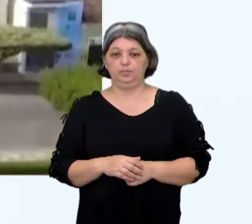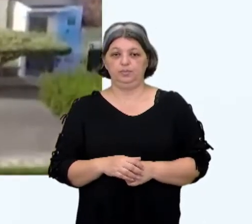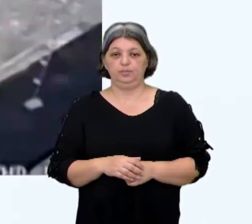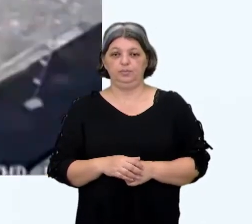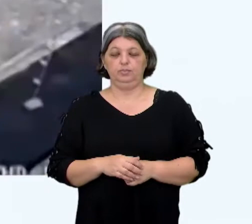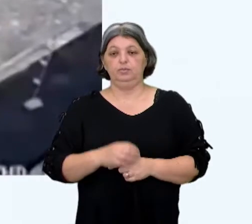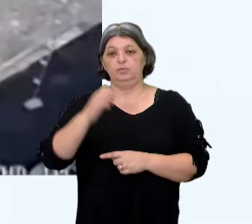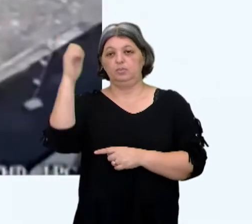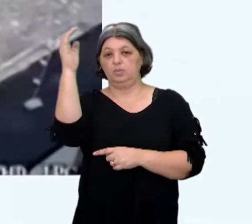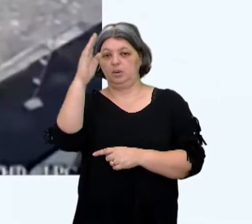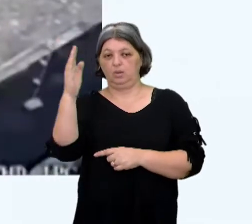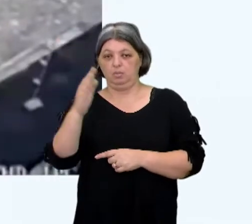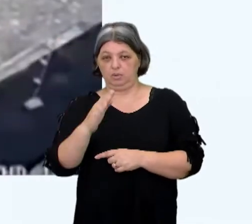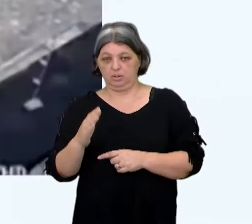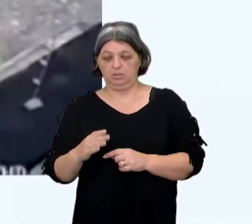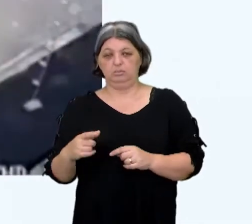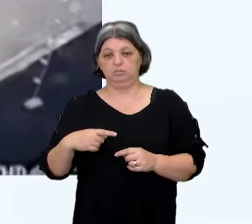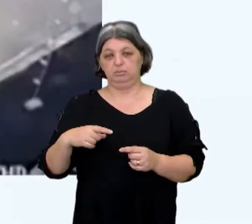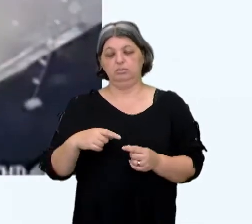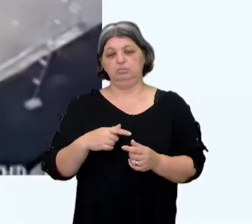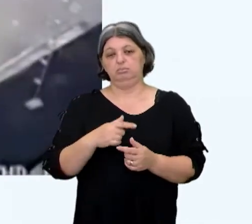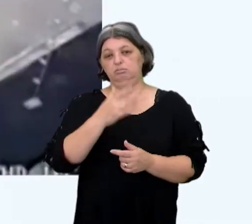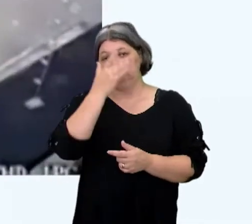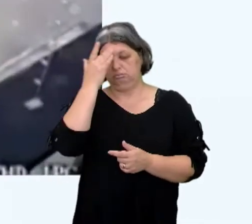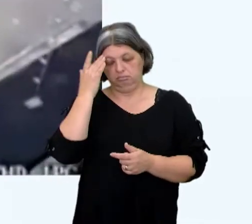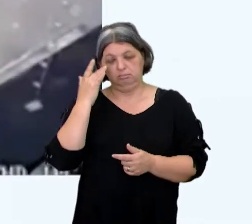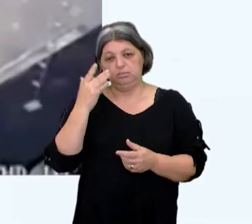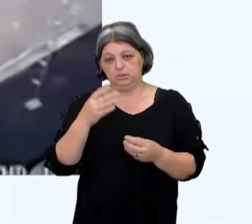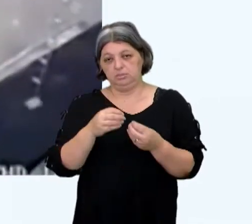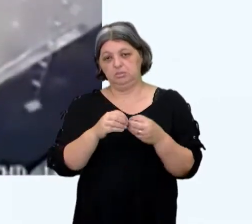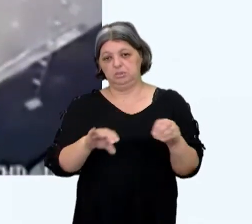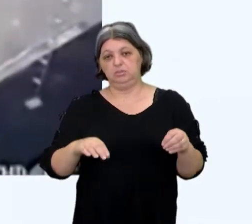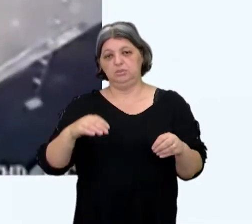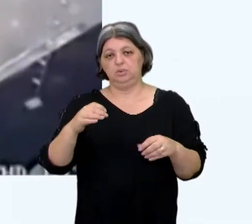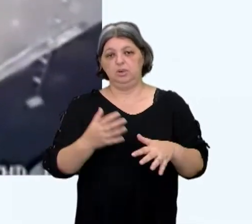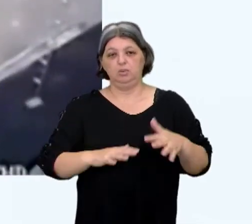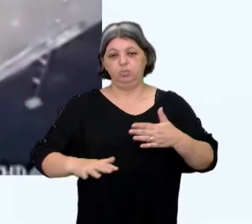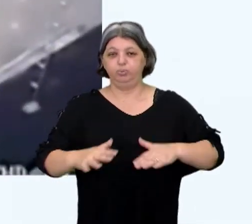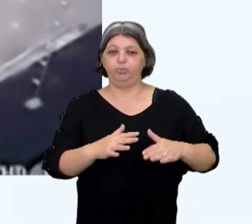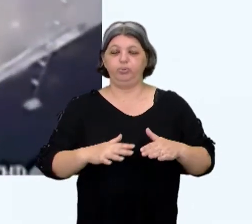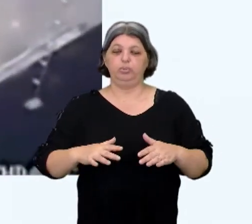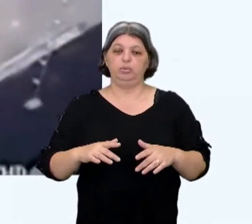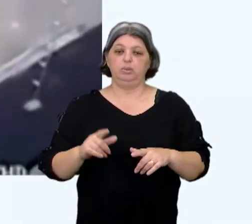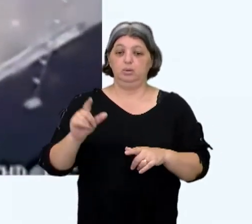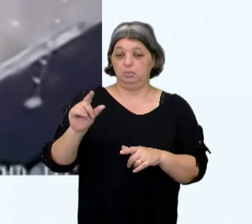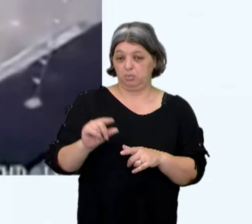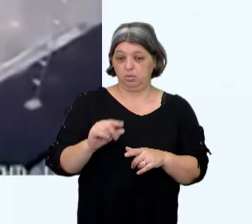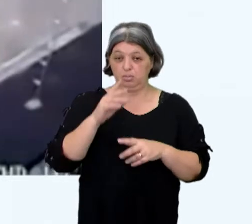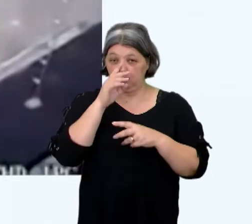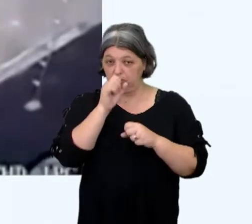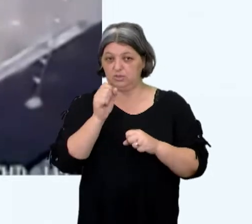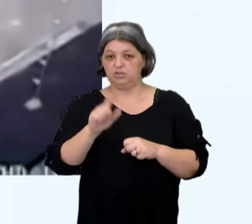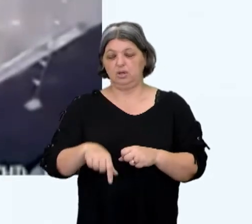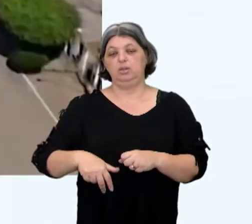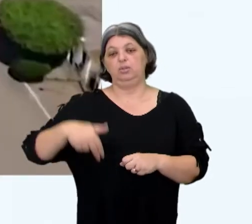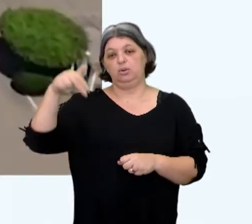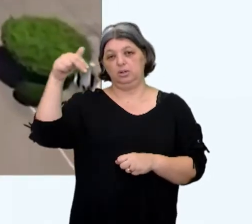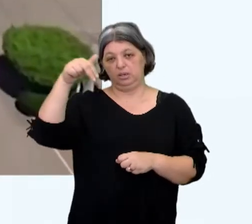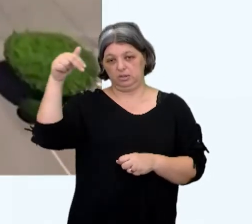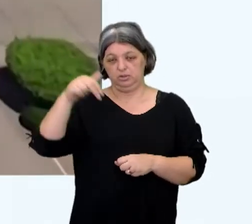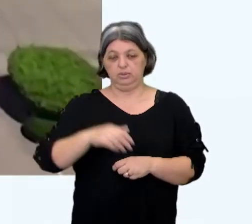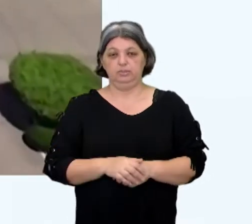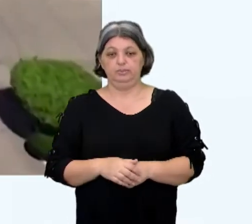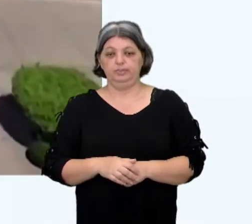No Brasil, uma das regiões mais afetadas por terremotos de pequeno ou médio impacto é o Nordeste. Os